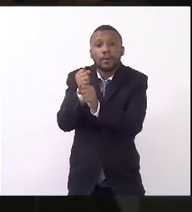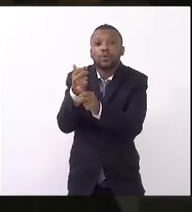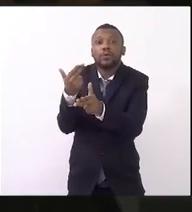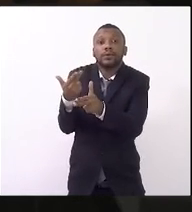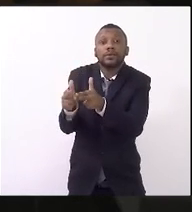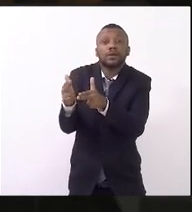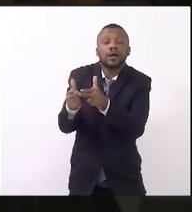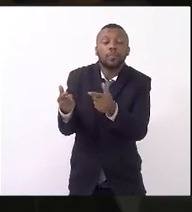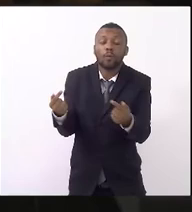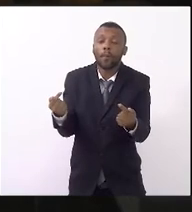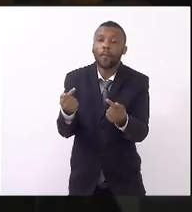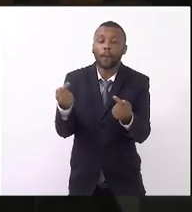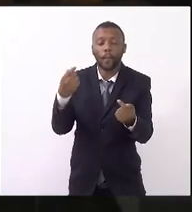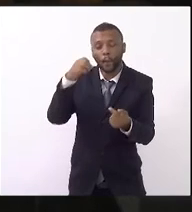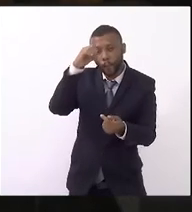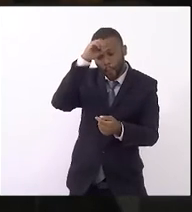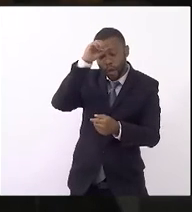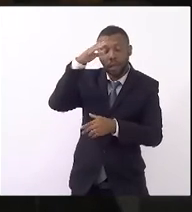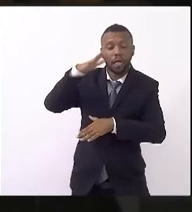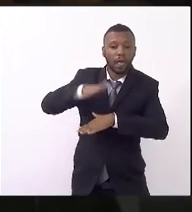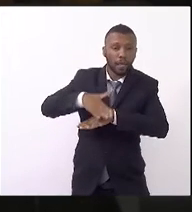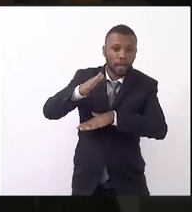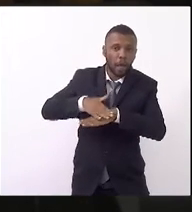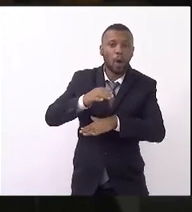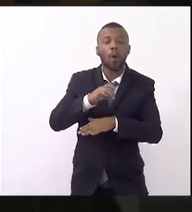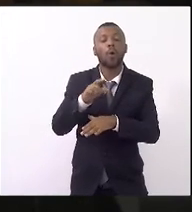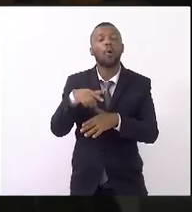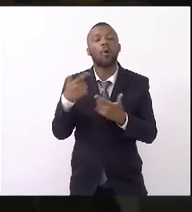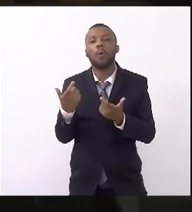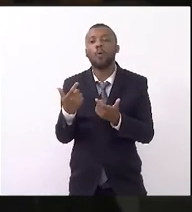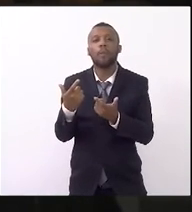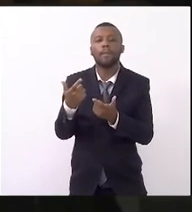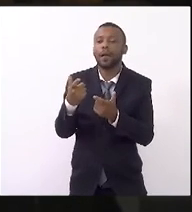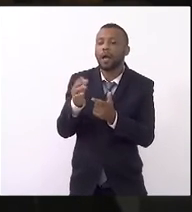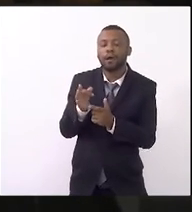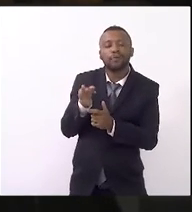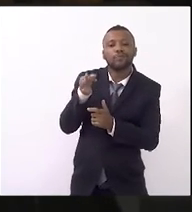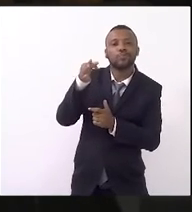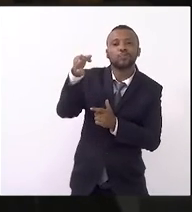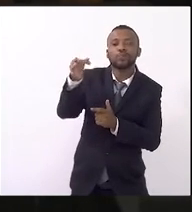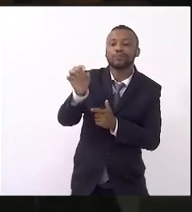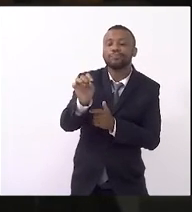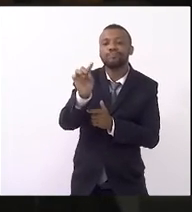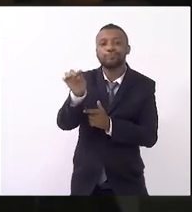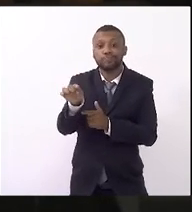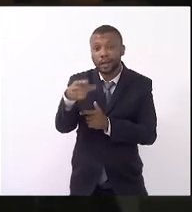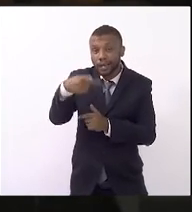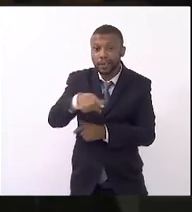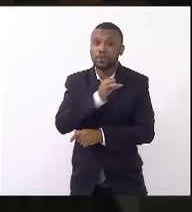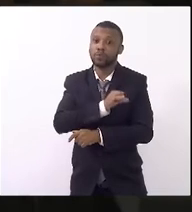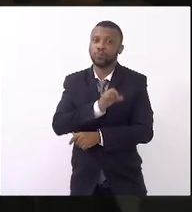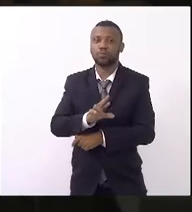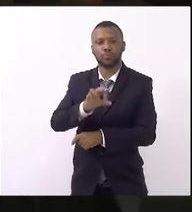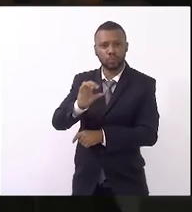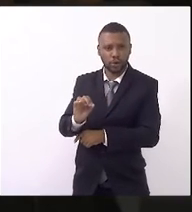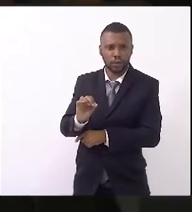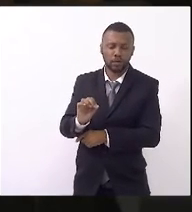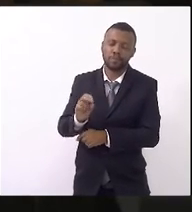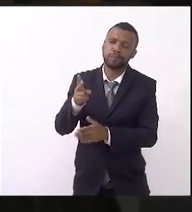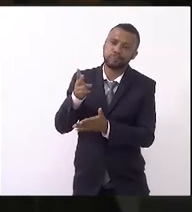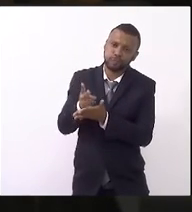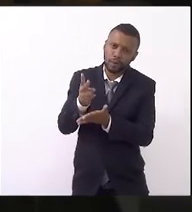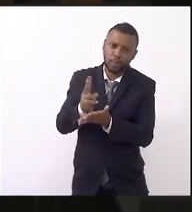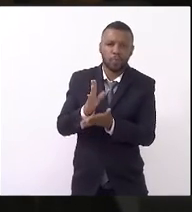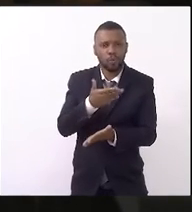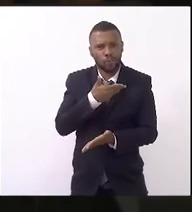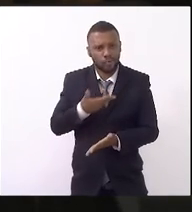Ninguém sabe quem fez, nem para onde foi. Aqui no Estado do Rio de Janeiro, mesmo com o